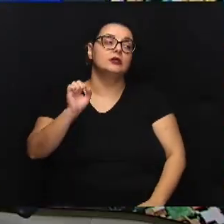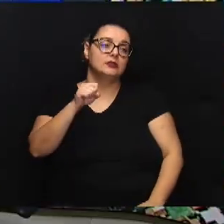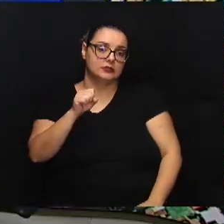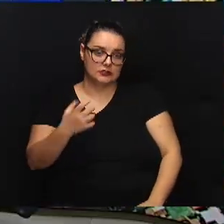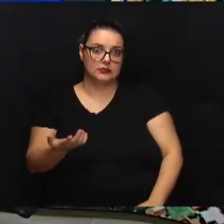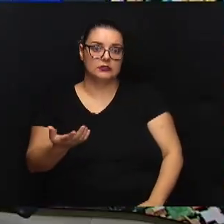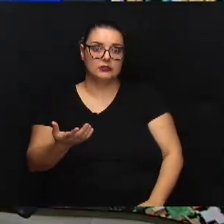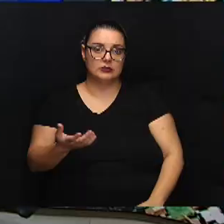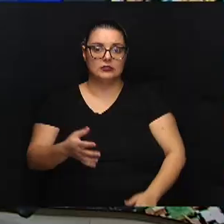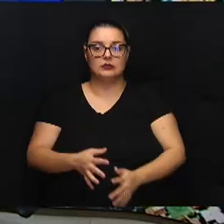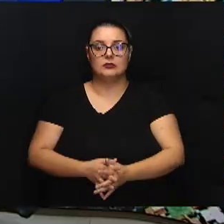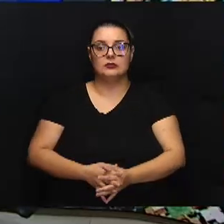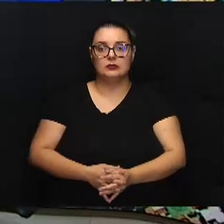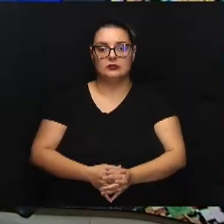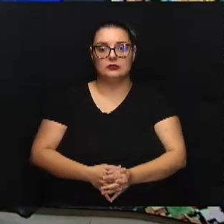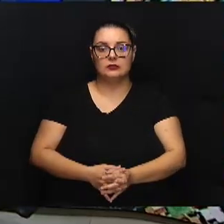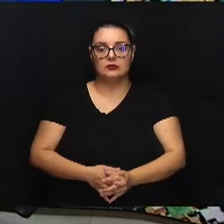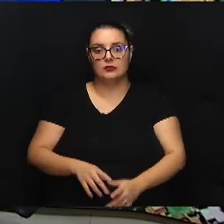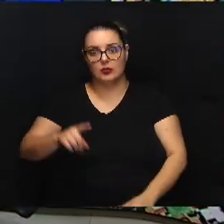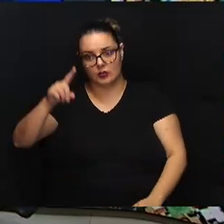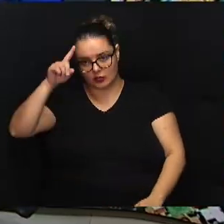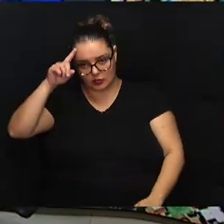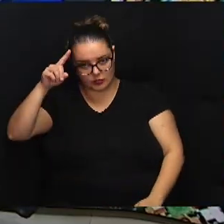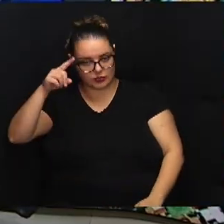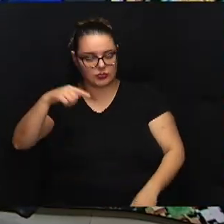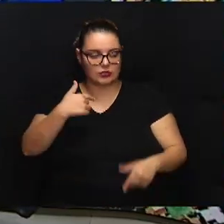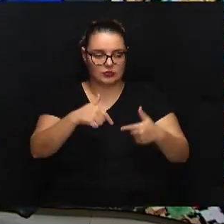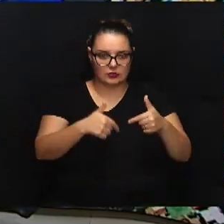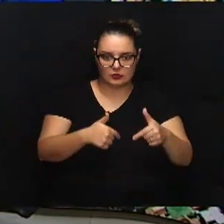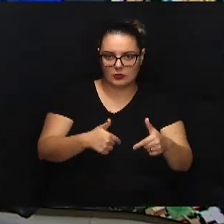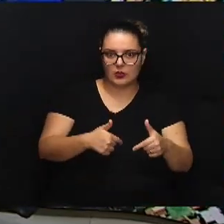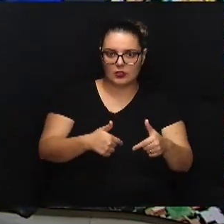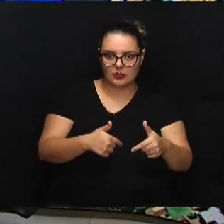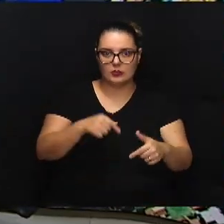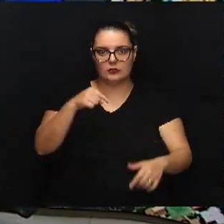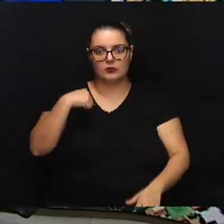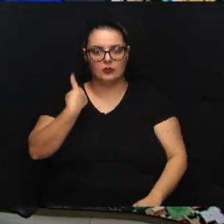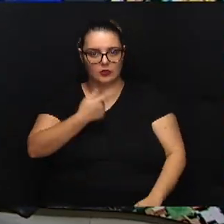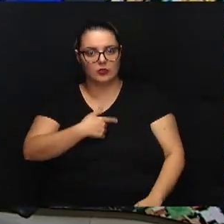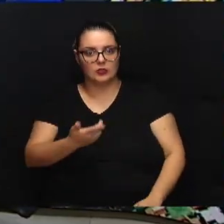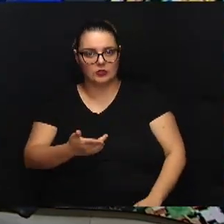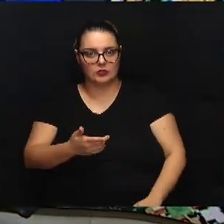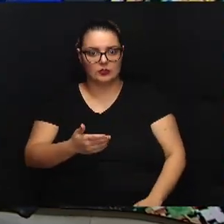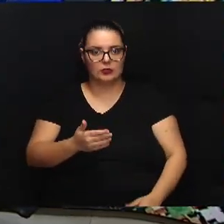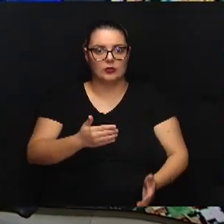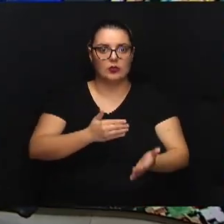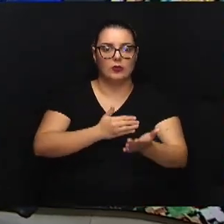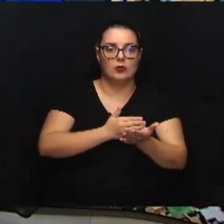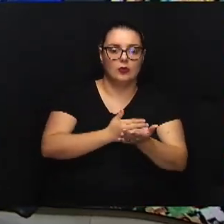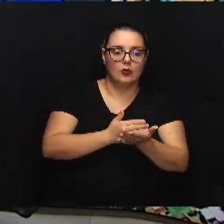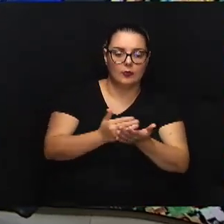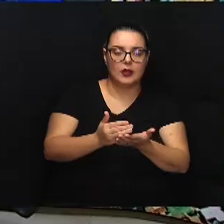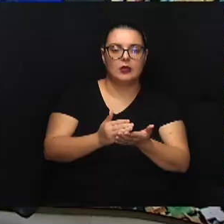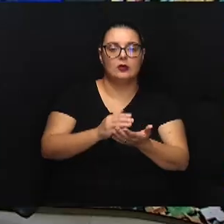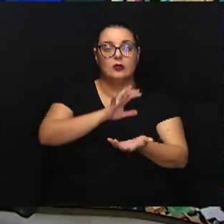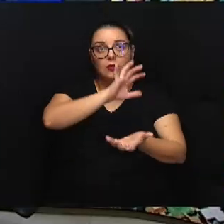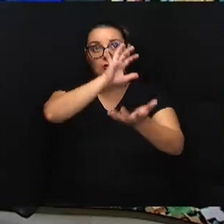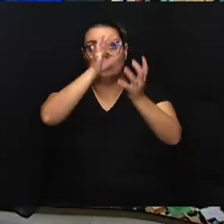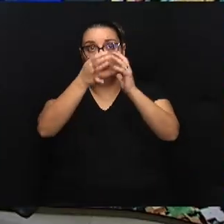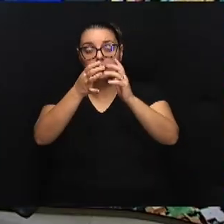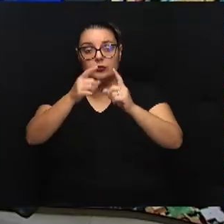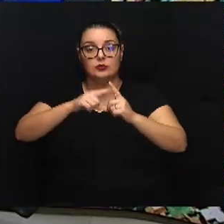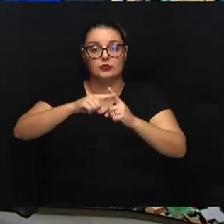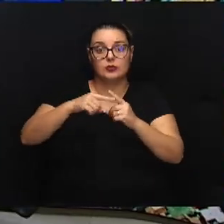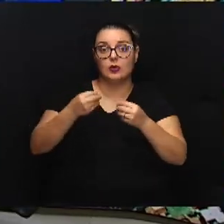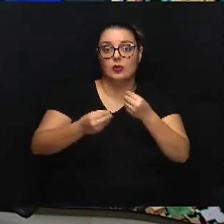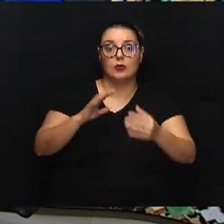Então, o dia do meteorologista operacional sempre começa com a previsão do tempo. Então, no processo de previsão do tempo,